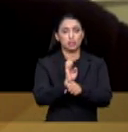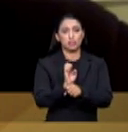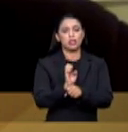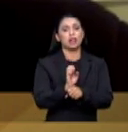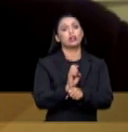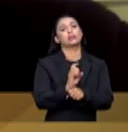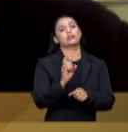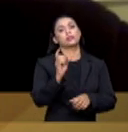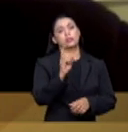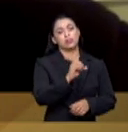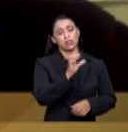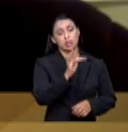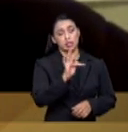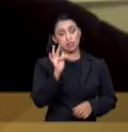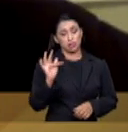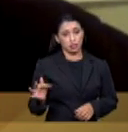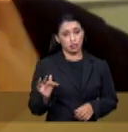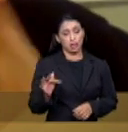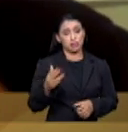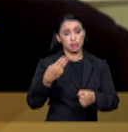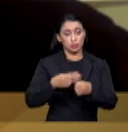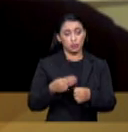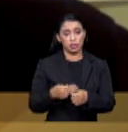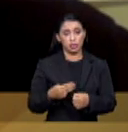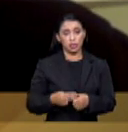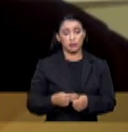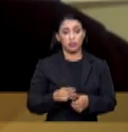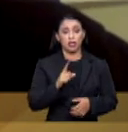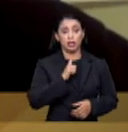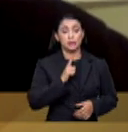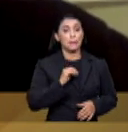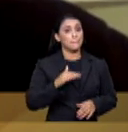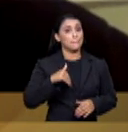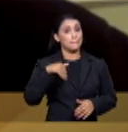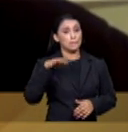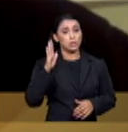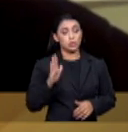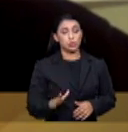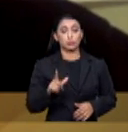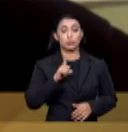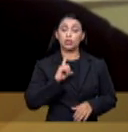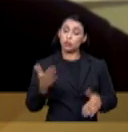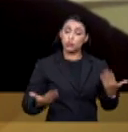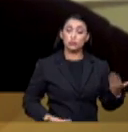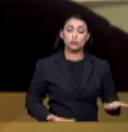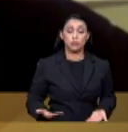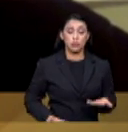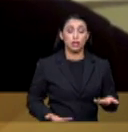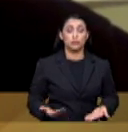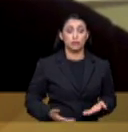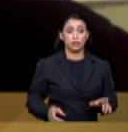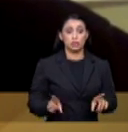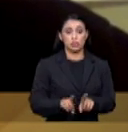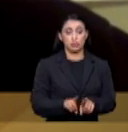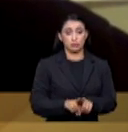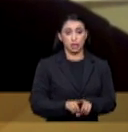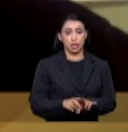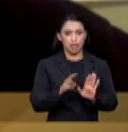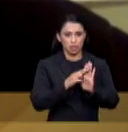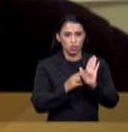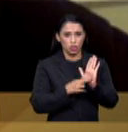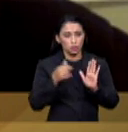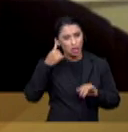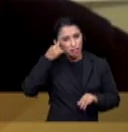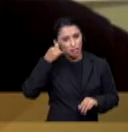distritais e municipais, em alíquota superior àquela prevista para os seus próprios servidores. A intenção da norma é